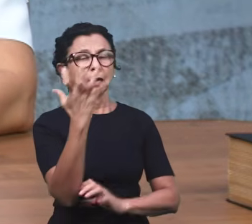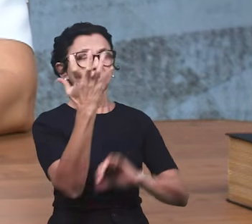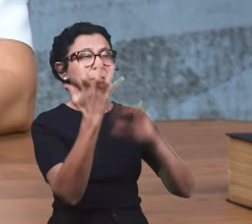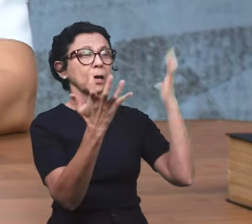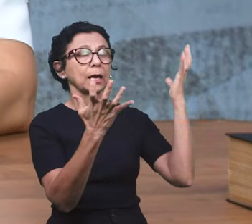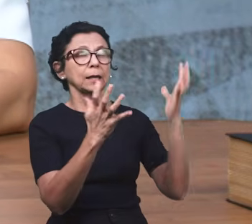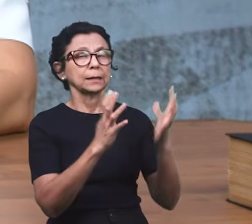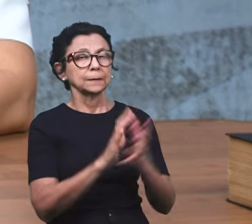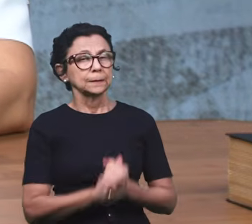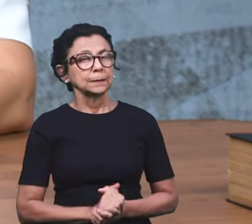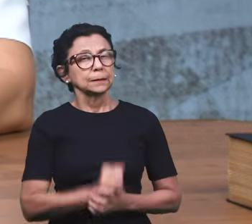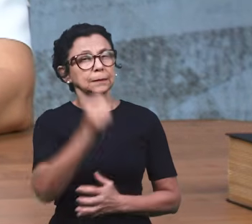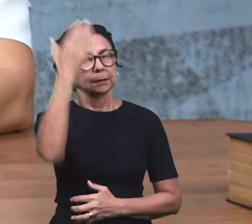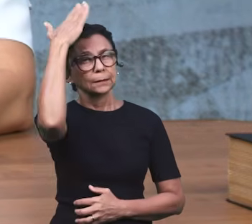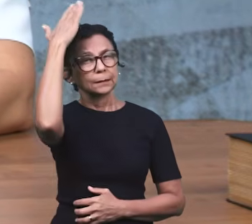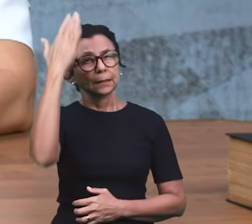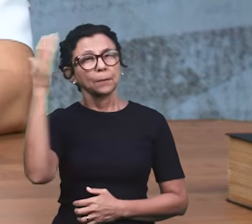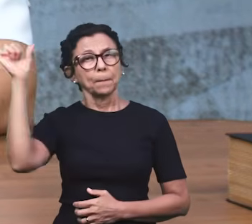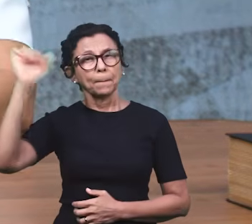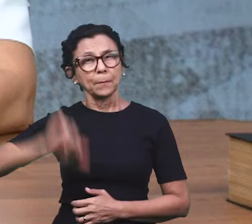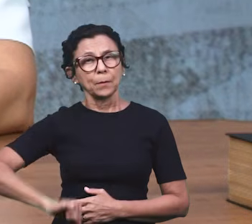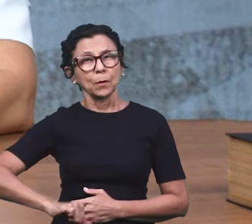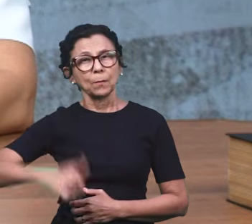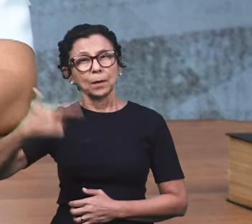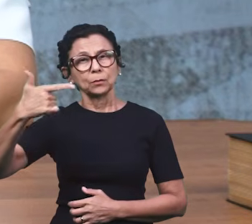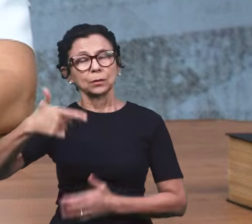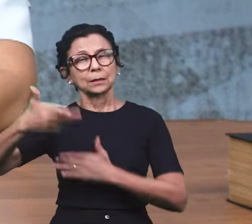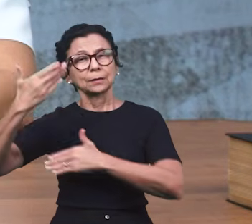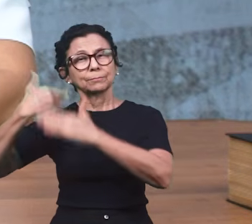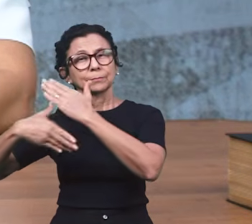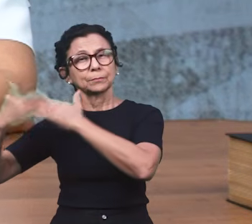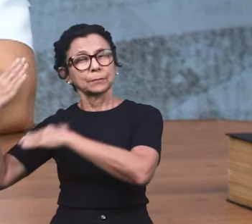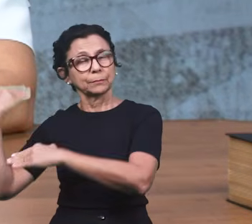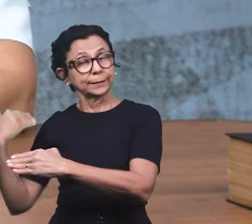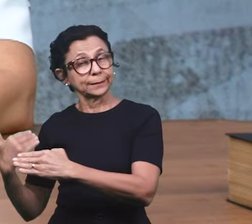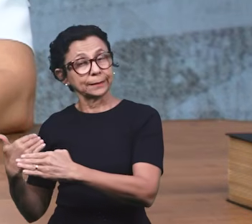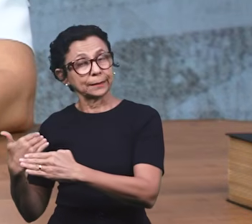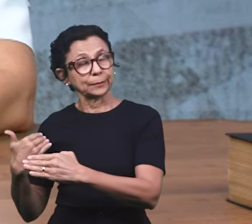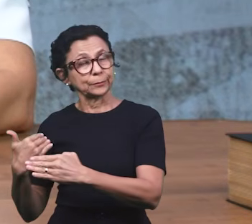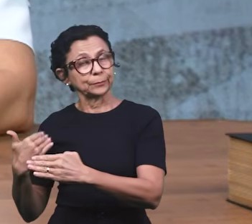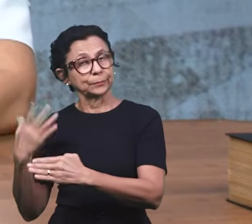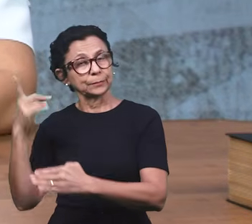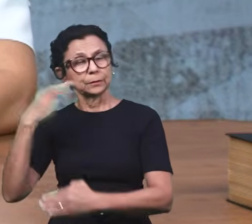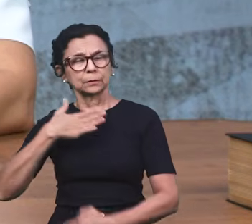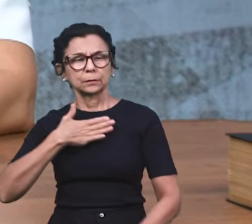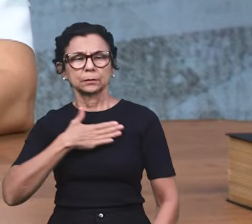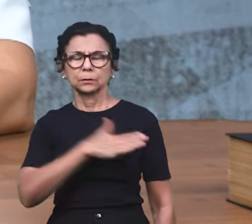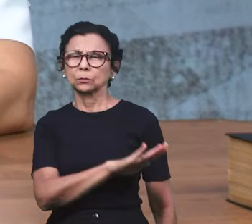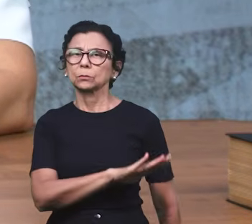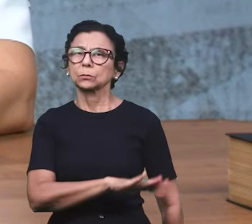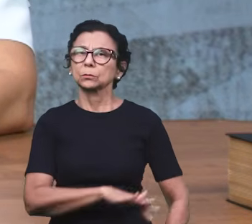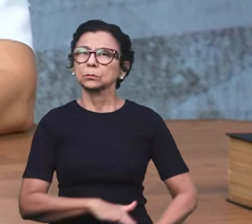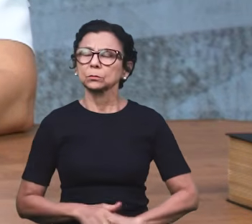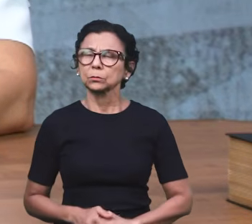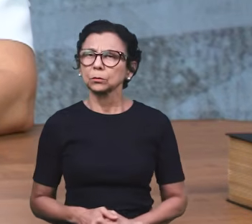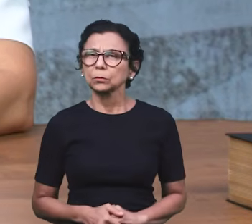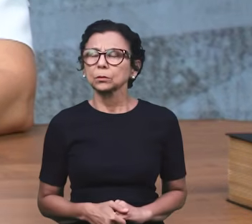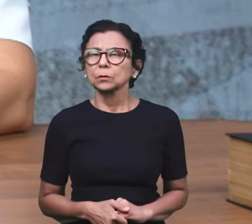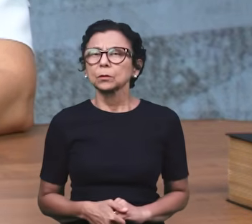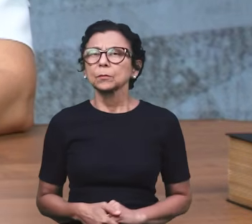de Israel que foram antes dele. Em seus dias, Hiel, o